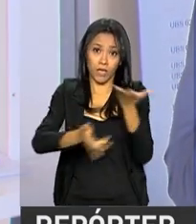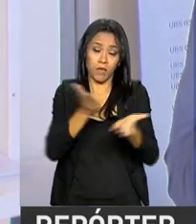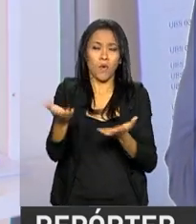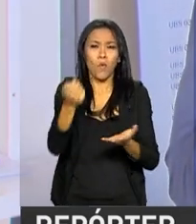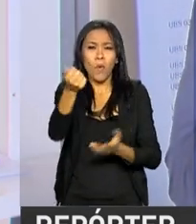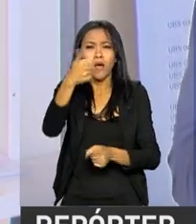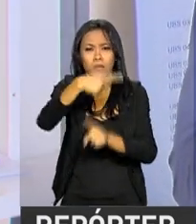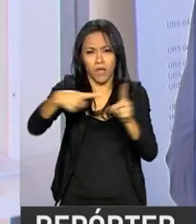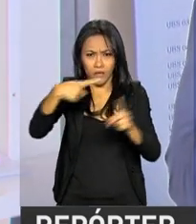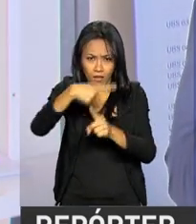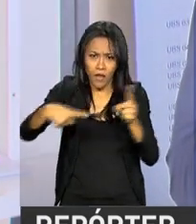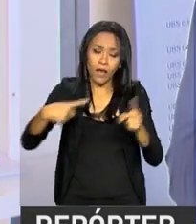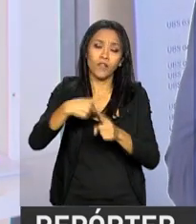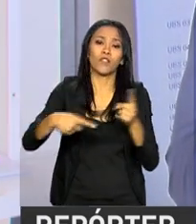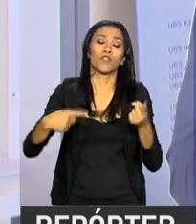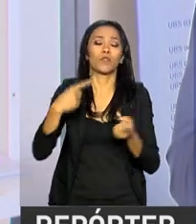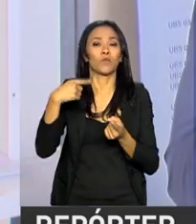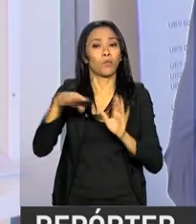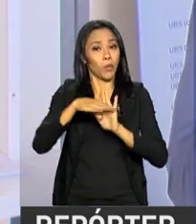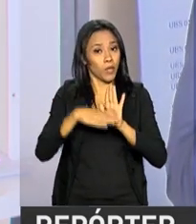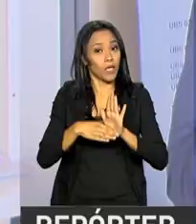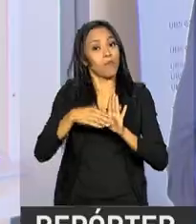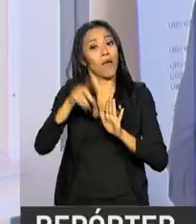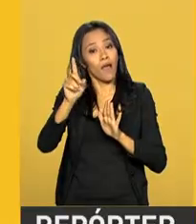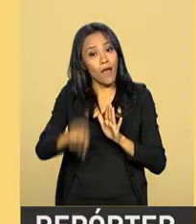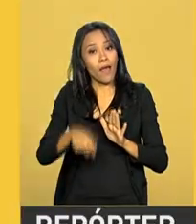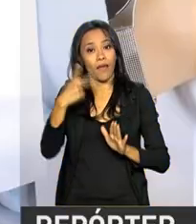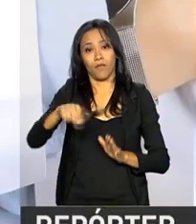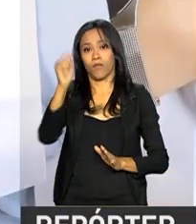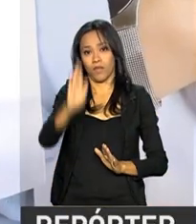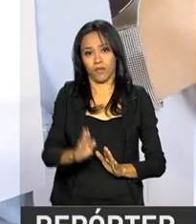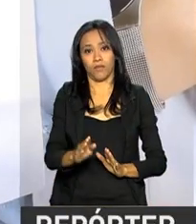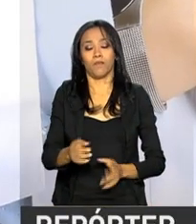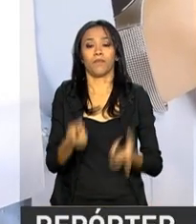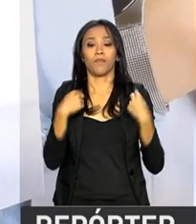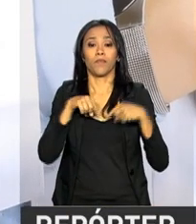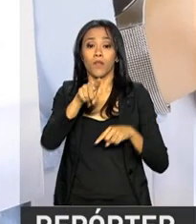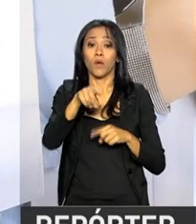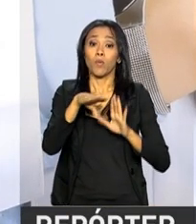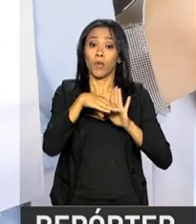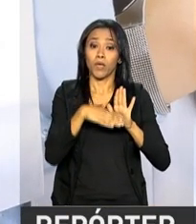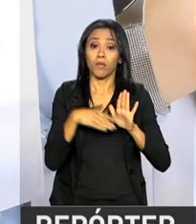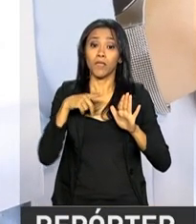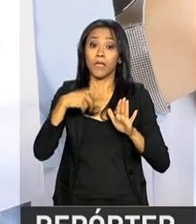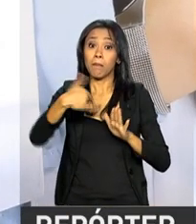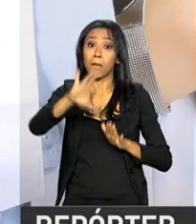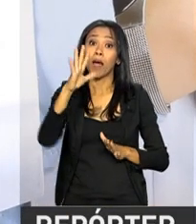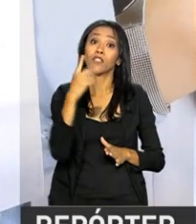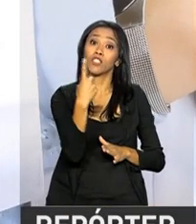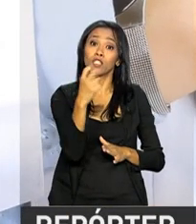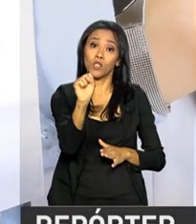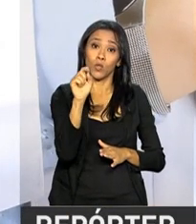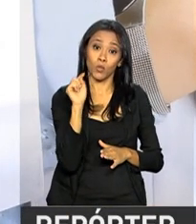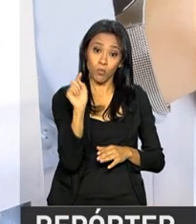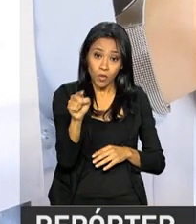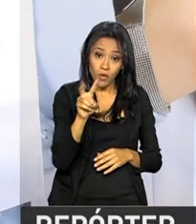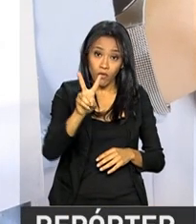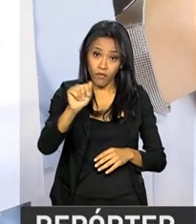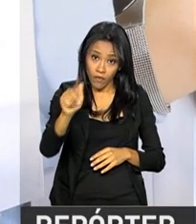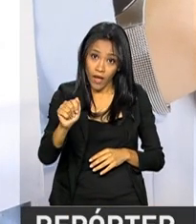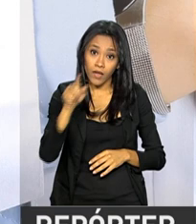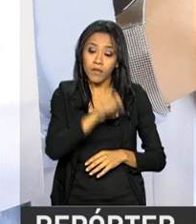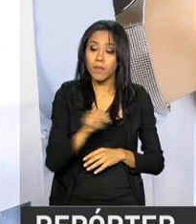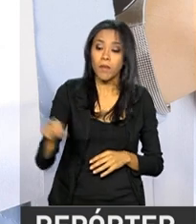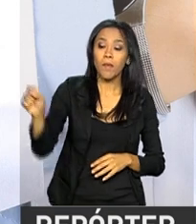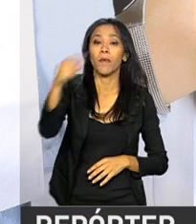dos profissionais do mais médicos é brasileira o programa conta com mais de 18 mil vagas em cerca de 4 mil